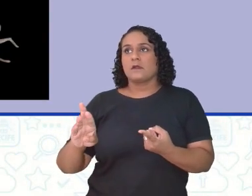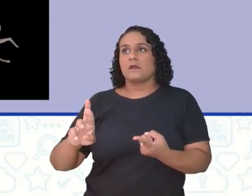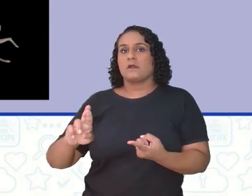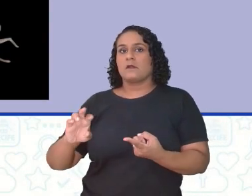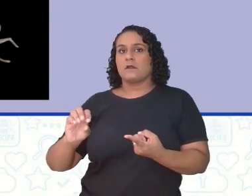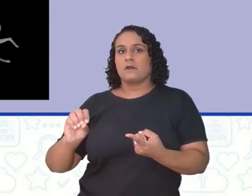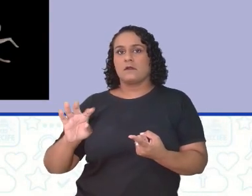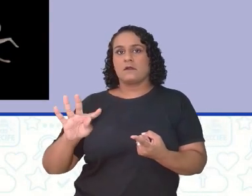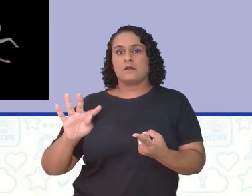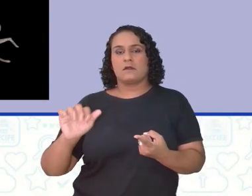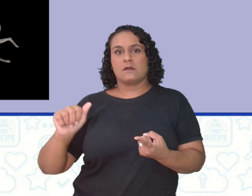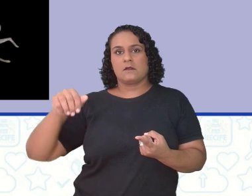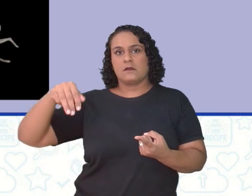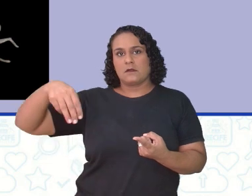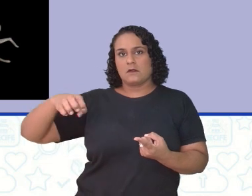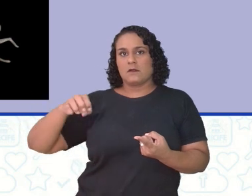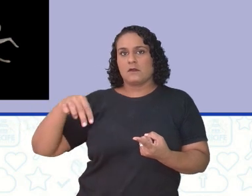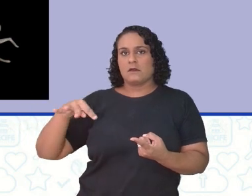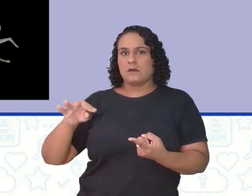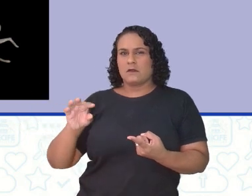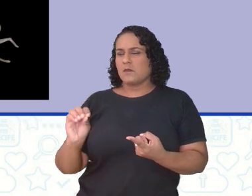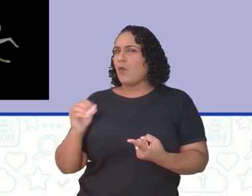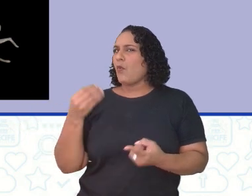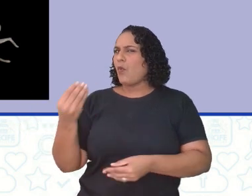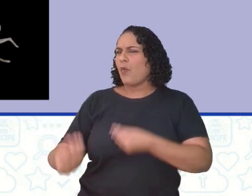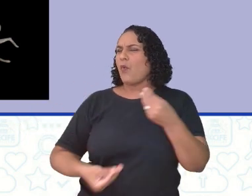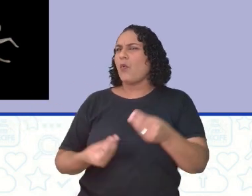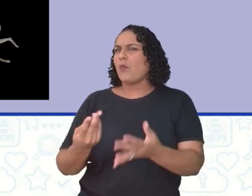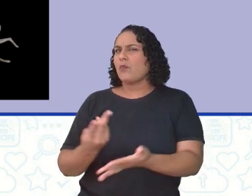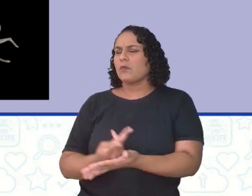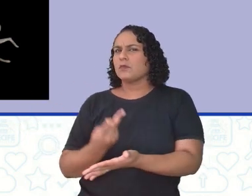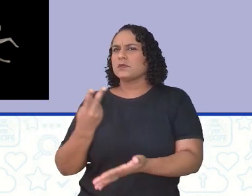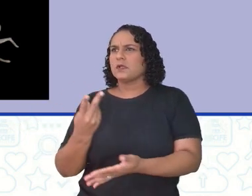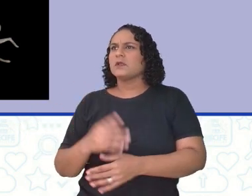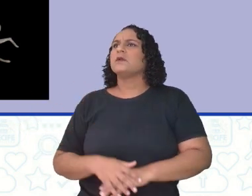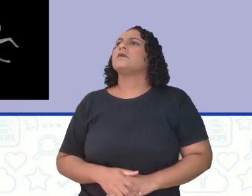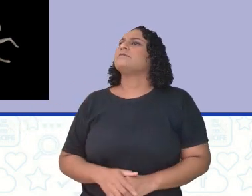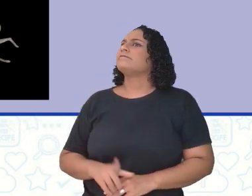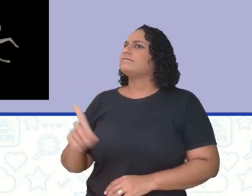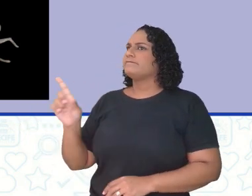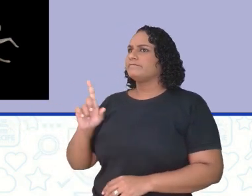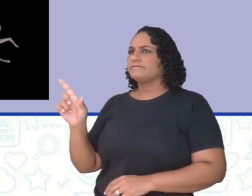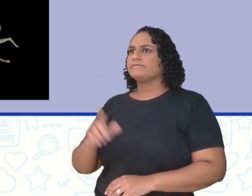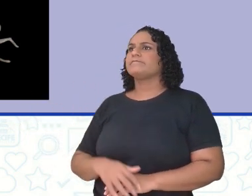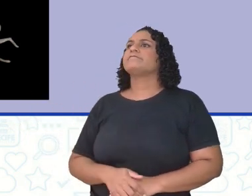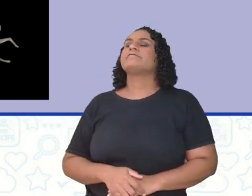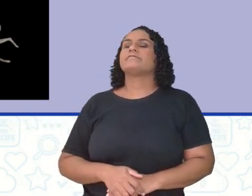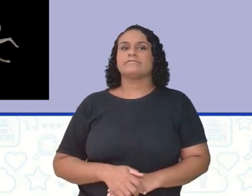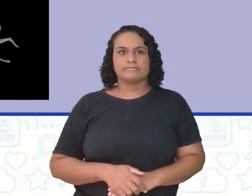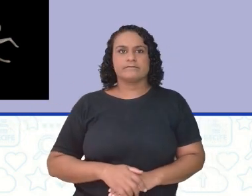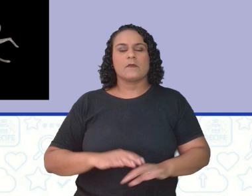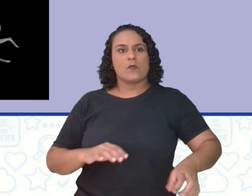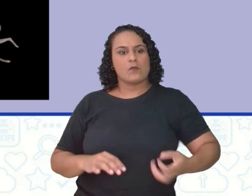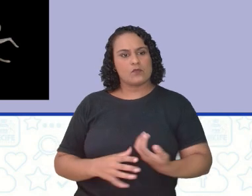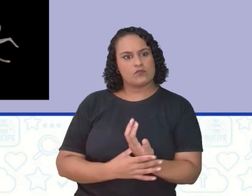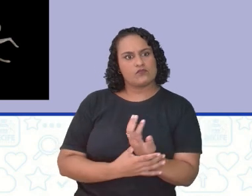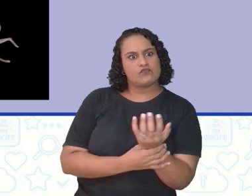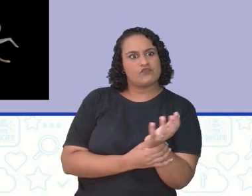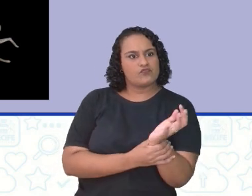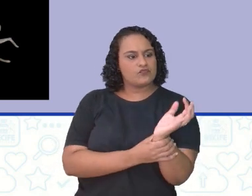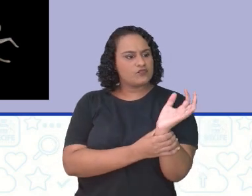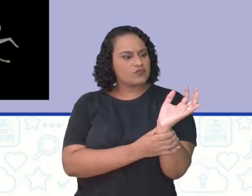por brotamento. Então, como é que acontece isso? Uma parte do corpo do ser inicial cresce um